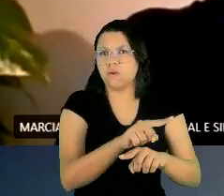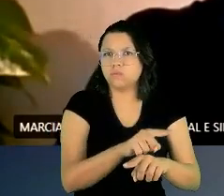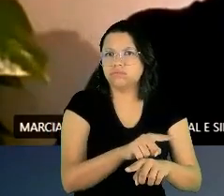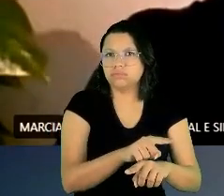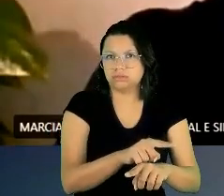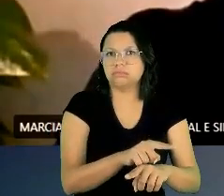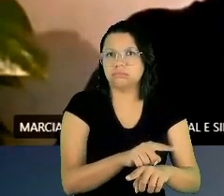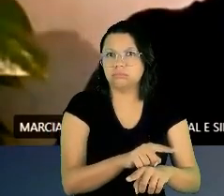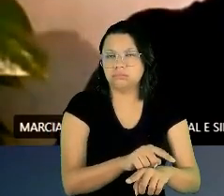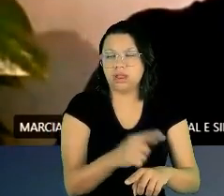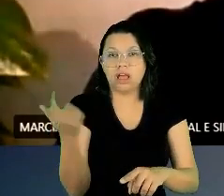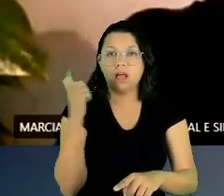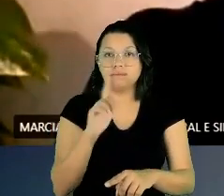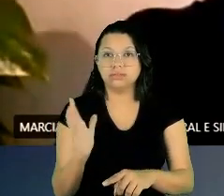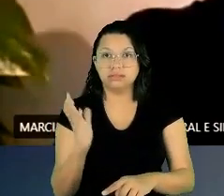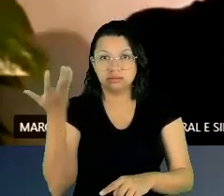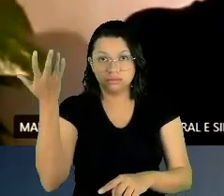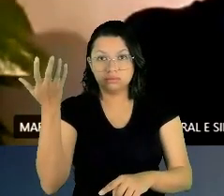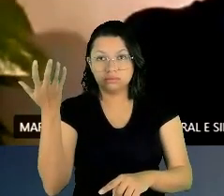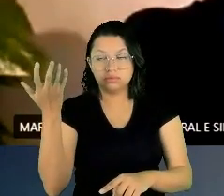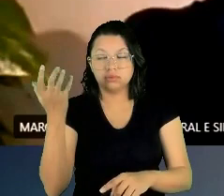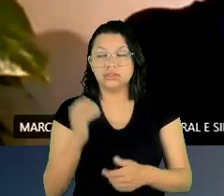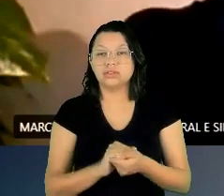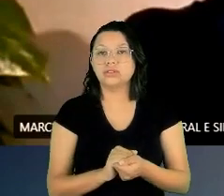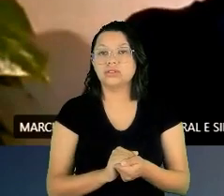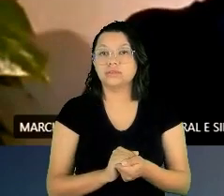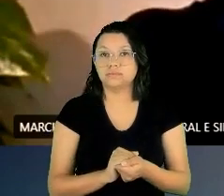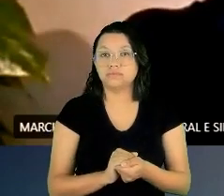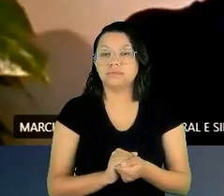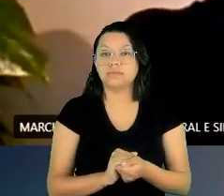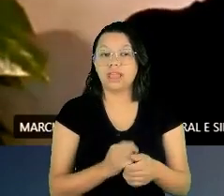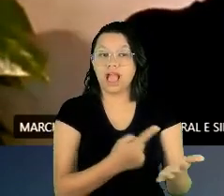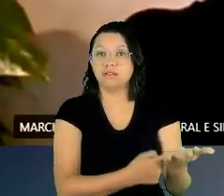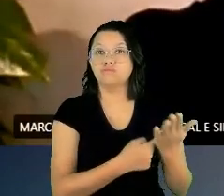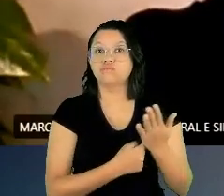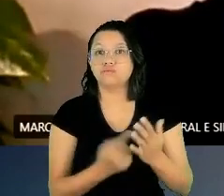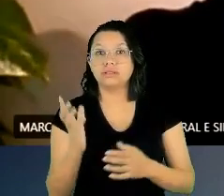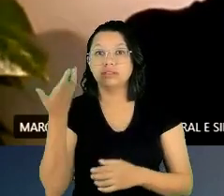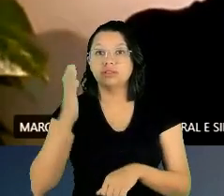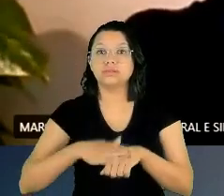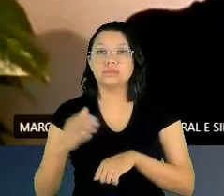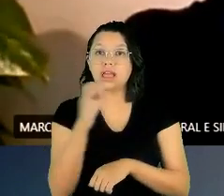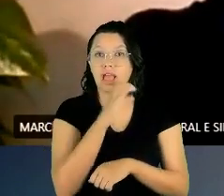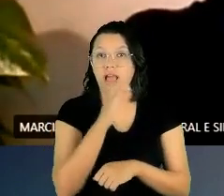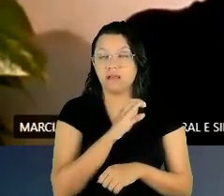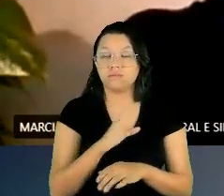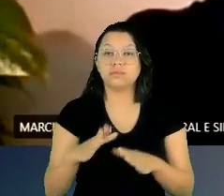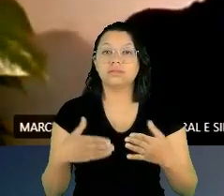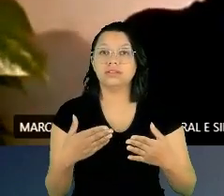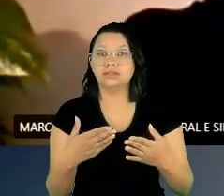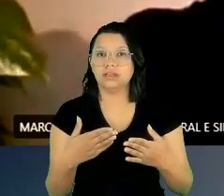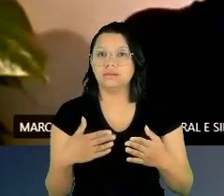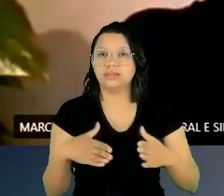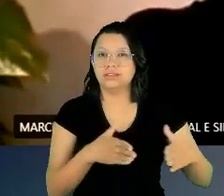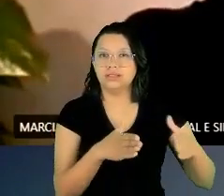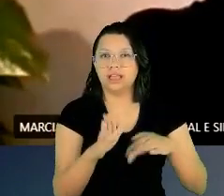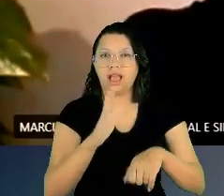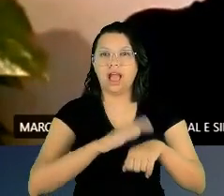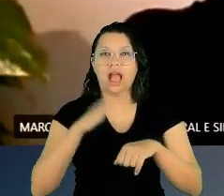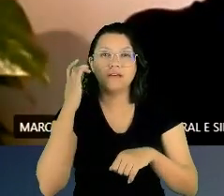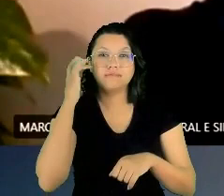na tomada de decisão, como o modelo clássico econômico previa, são nosso amigo. Ela nos ajuda a decidir mais rápido. Então,